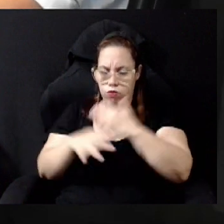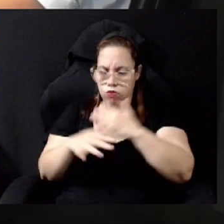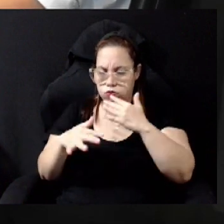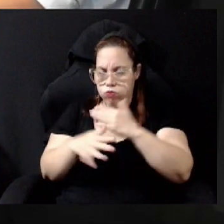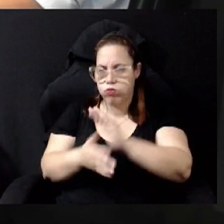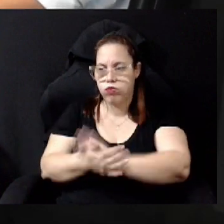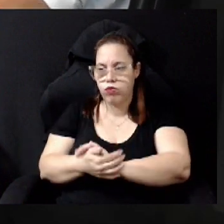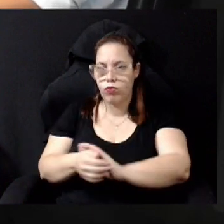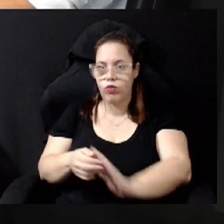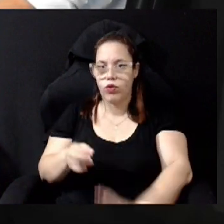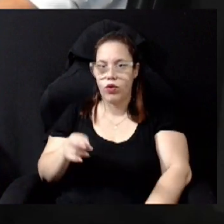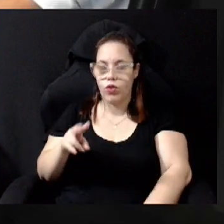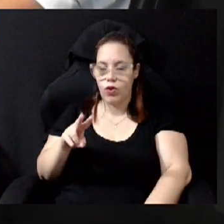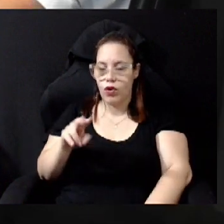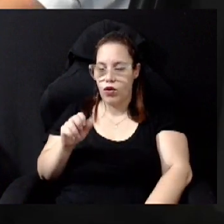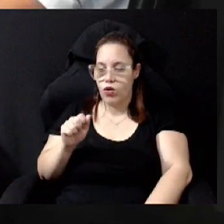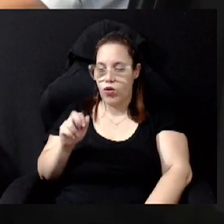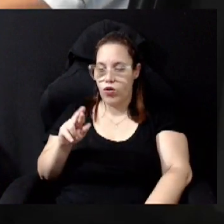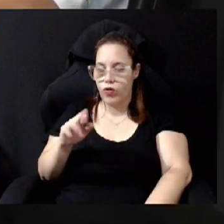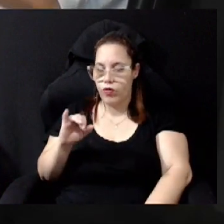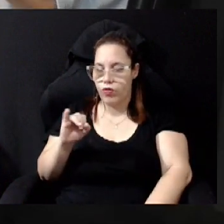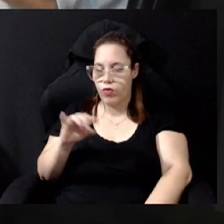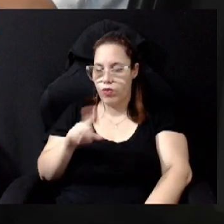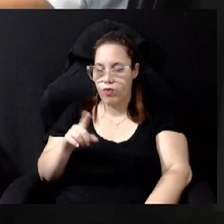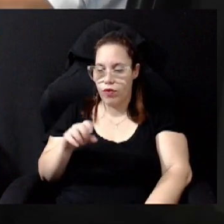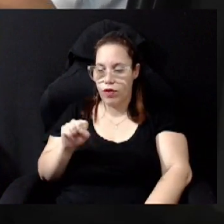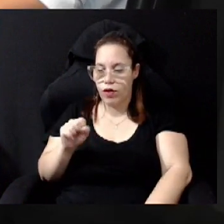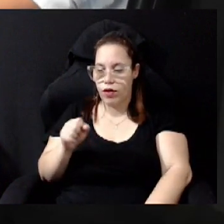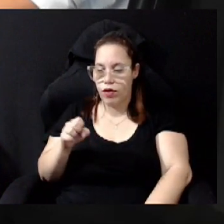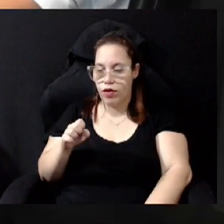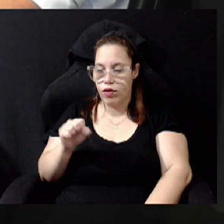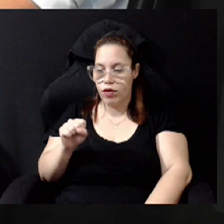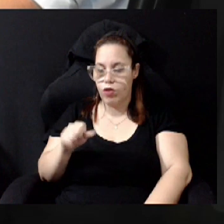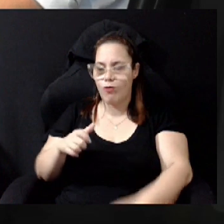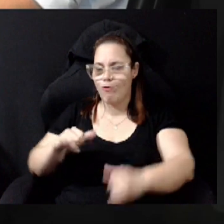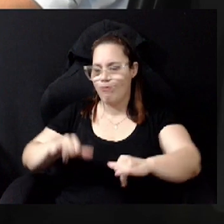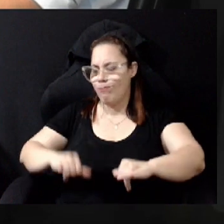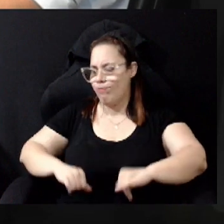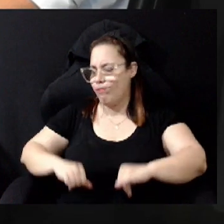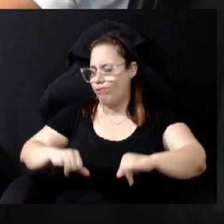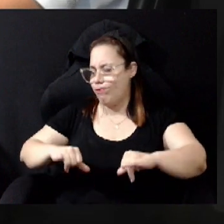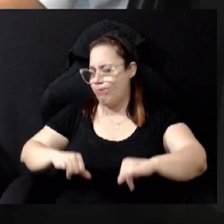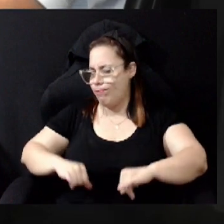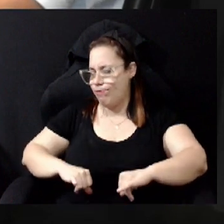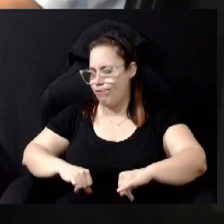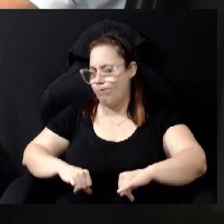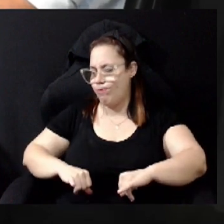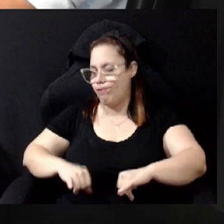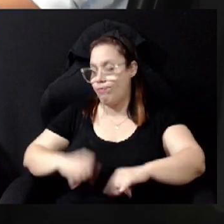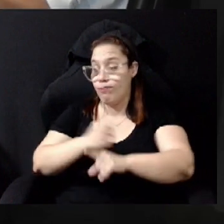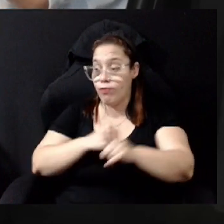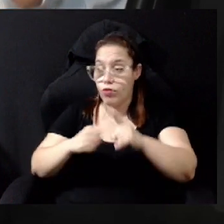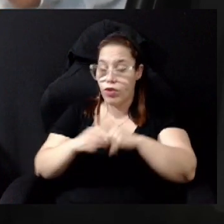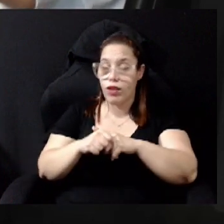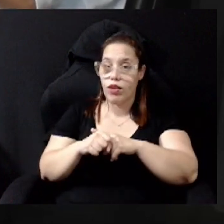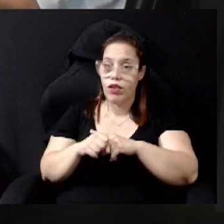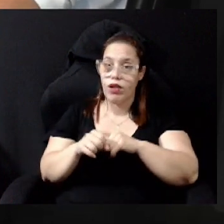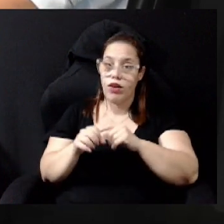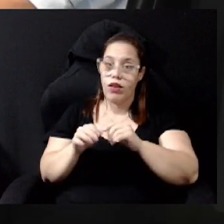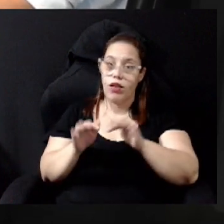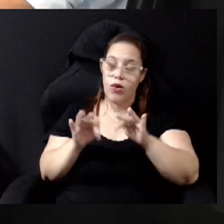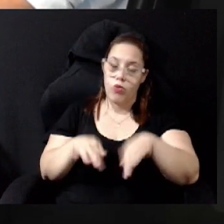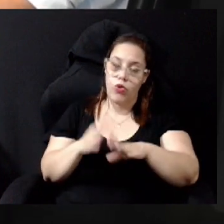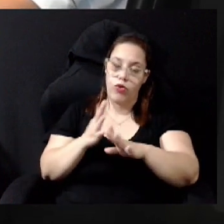varizes também, que é um grande problema social. As mulheres sofrem muito e muitas vezes vai ficando para o fim da fila. Então nós vamos